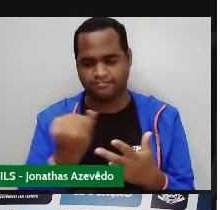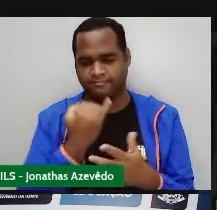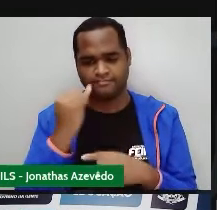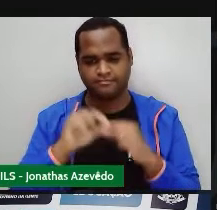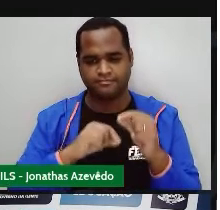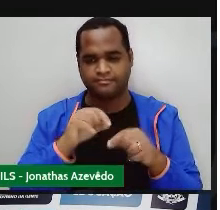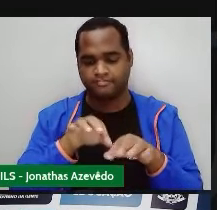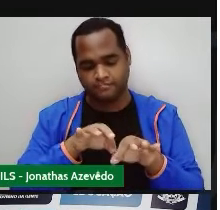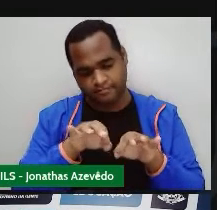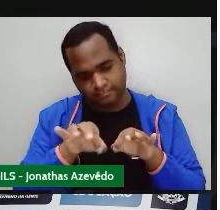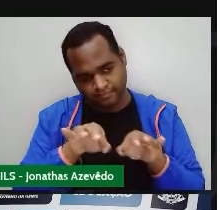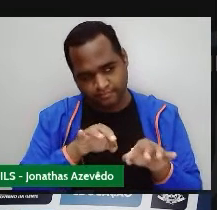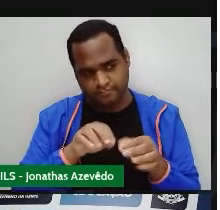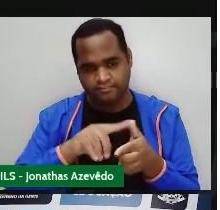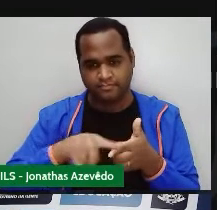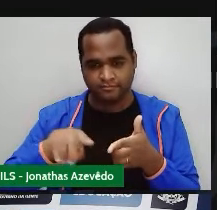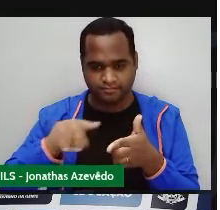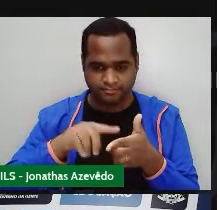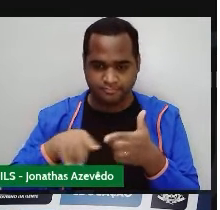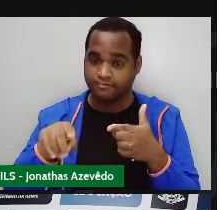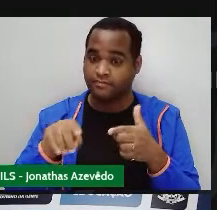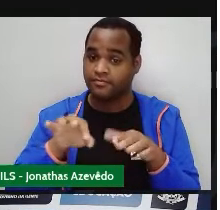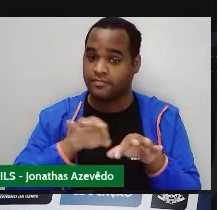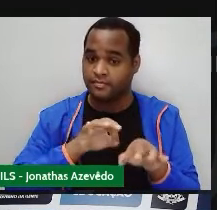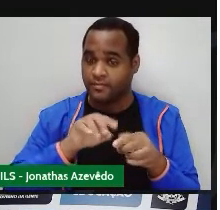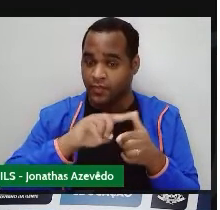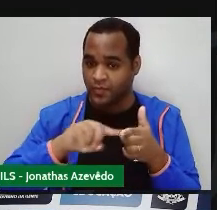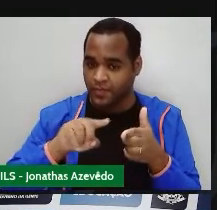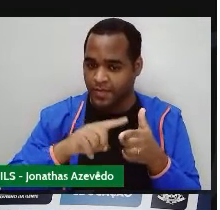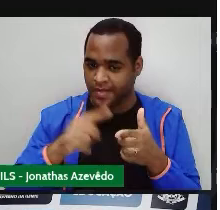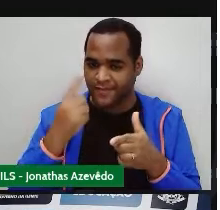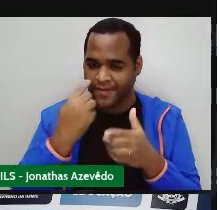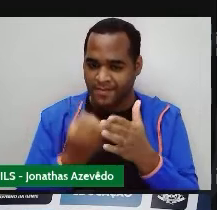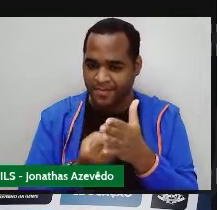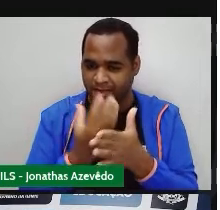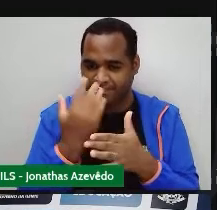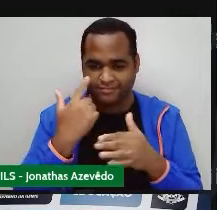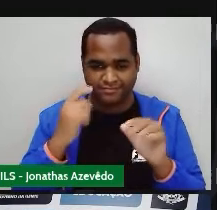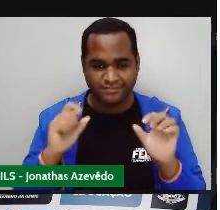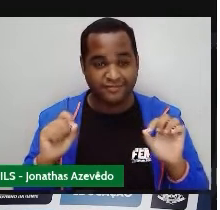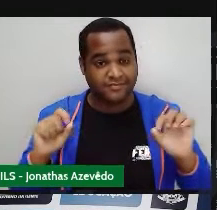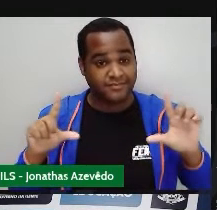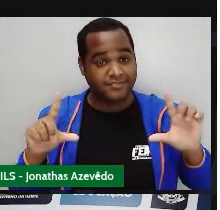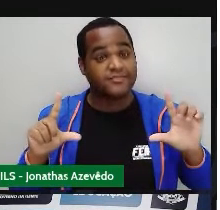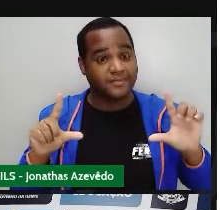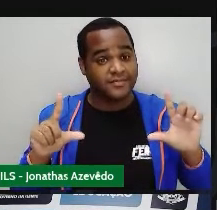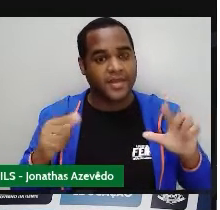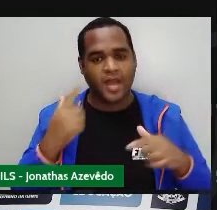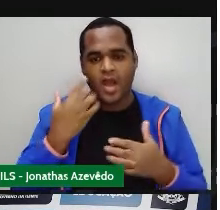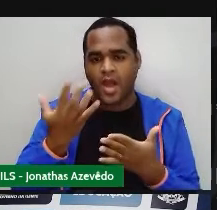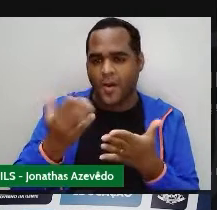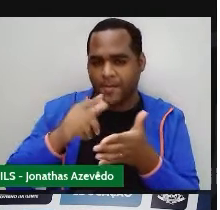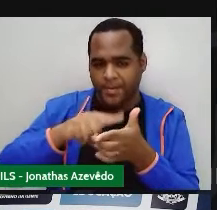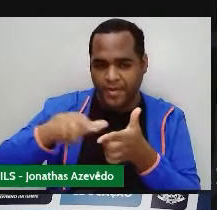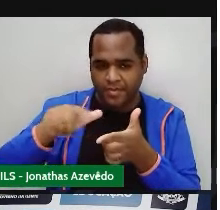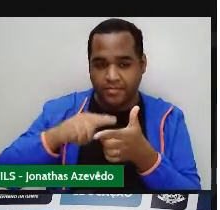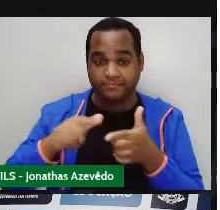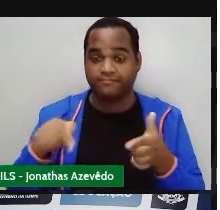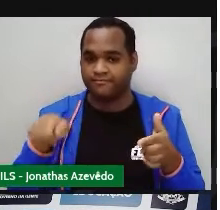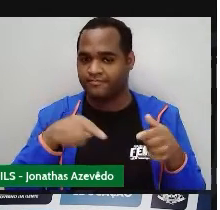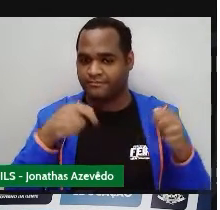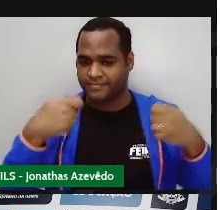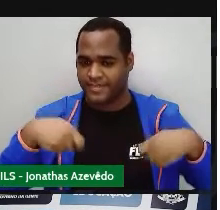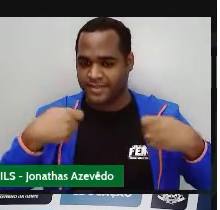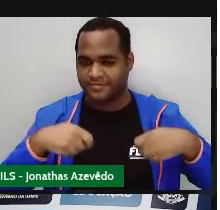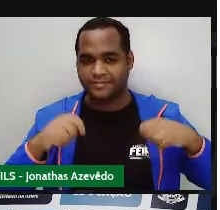resolver problema né resolver um problema que vai aparecer aqui na tela de hoje onde nesse problema a gente vai precisar desse assunto